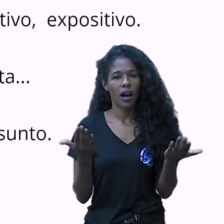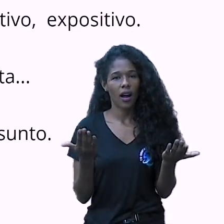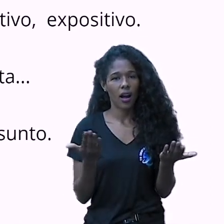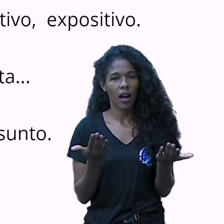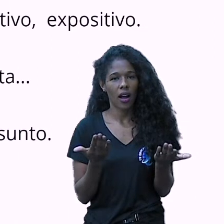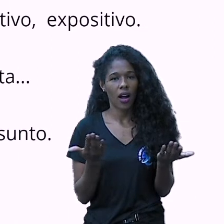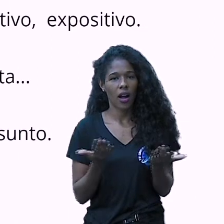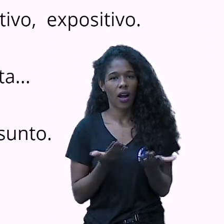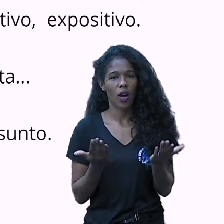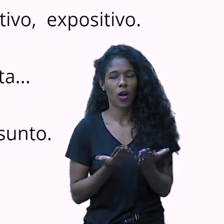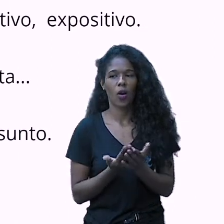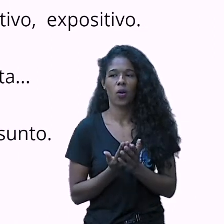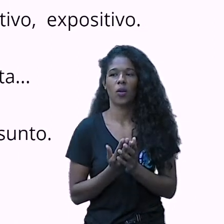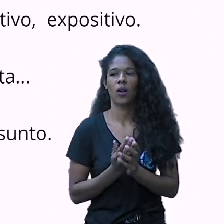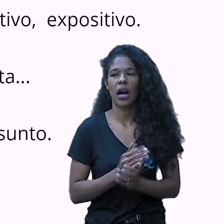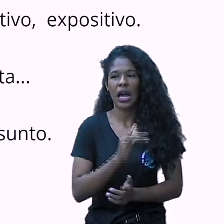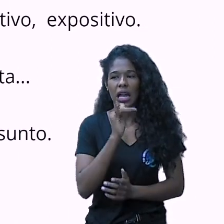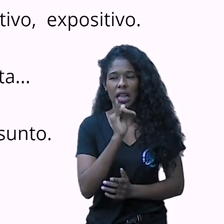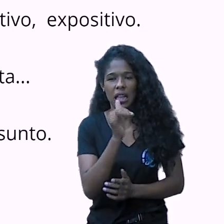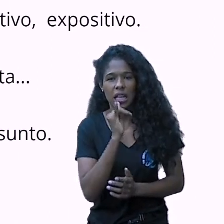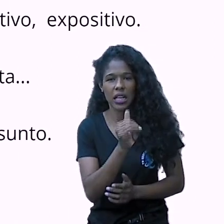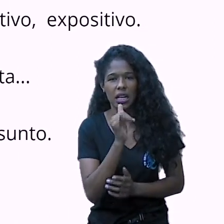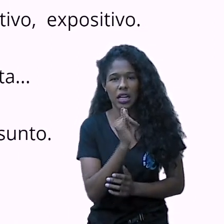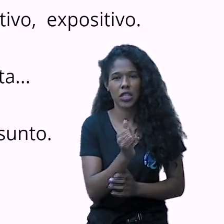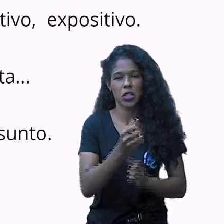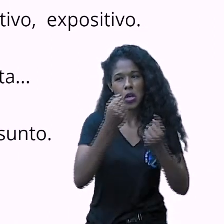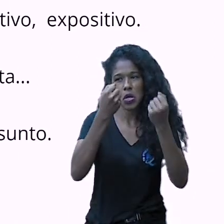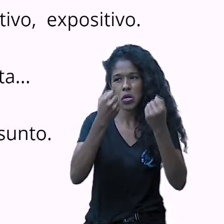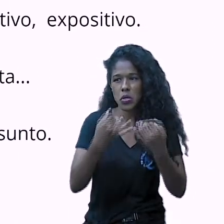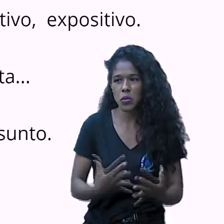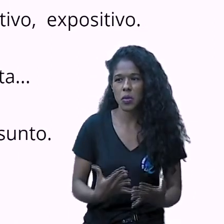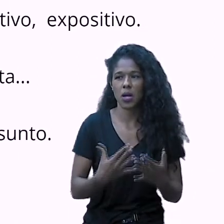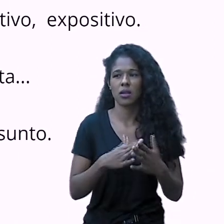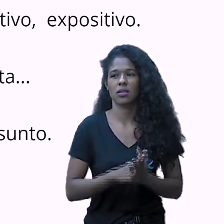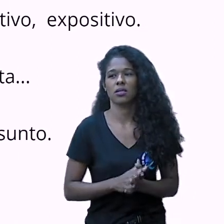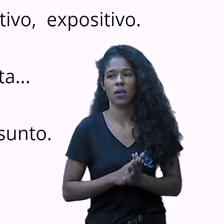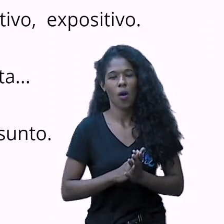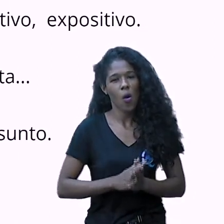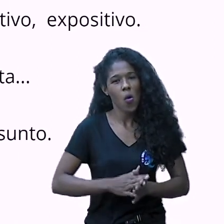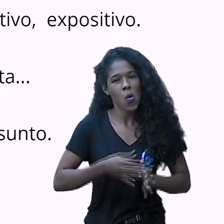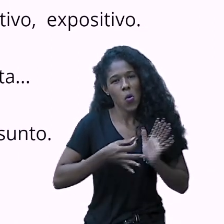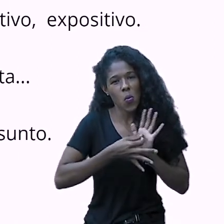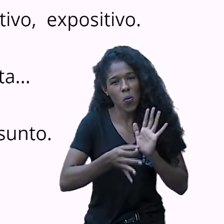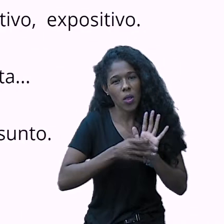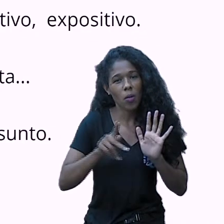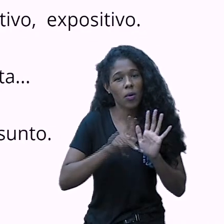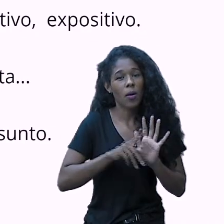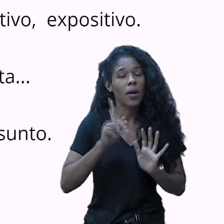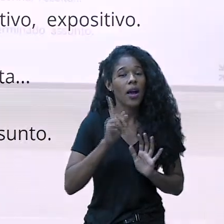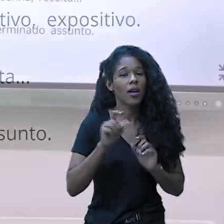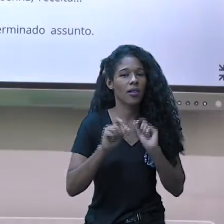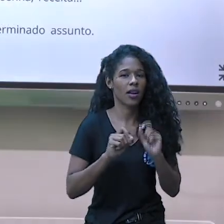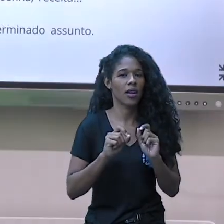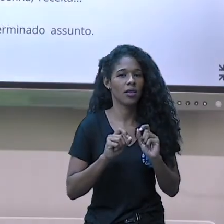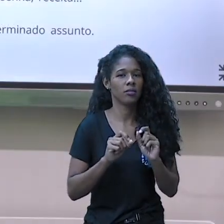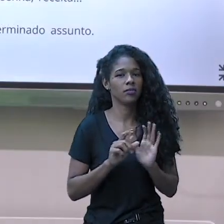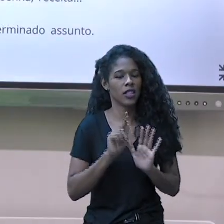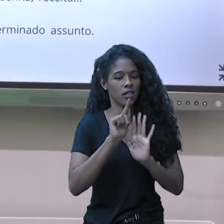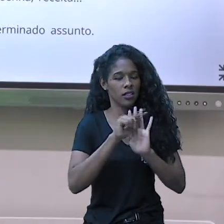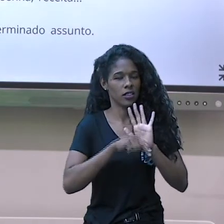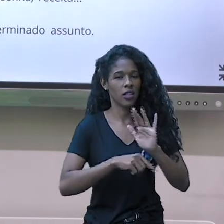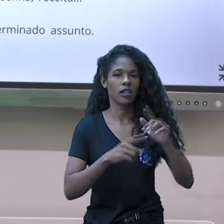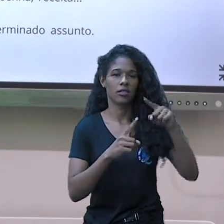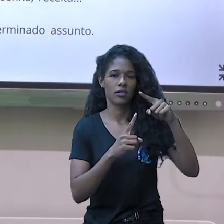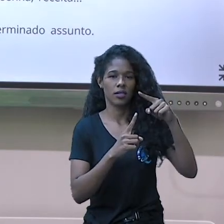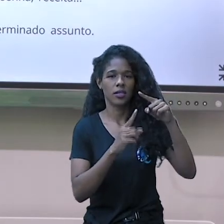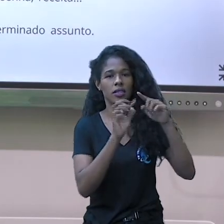de opinião, resenha e receita é o quê, pessoal? Gêneros textuais. E sobrou a vergonha, né? Que a gente fala que o último que sobra é a